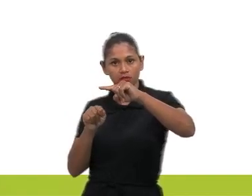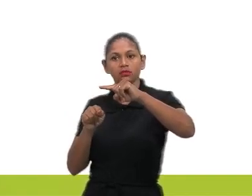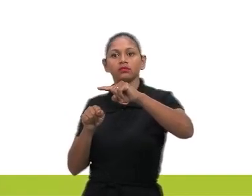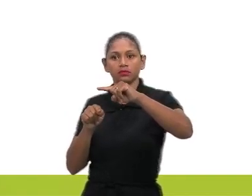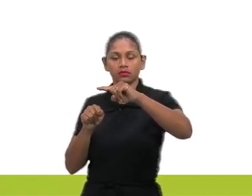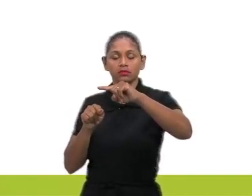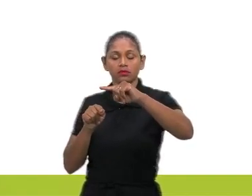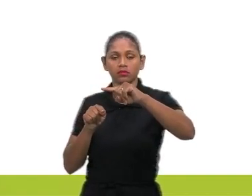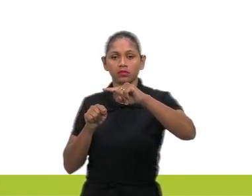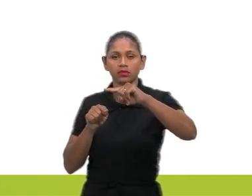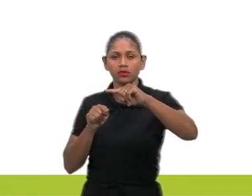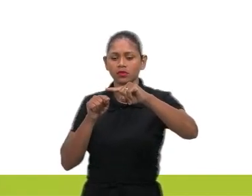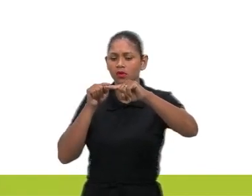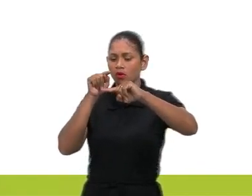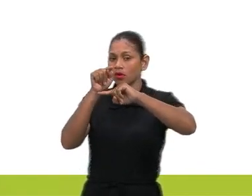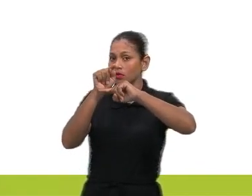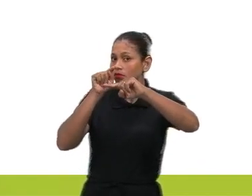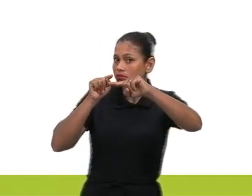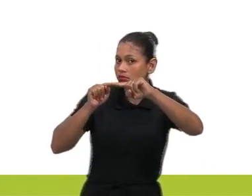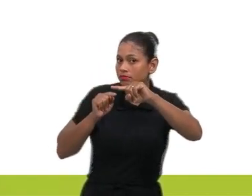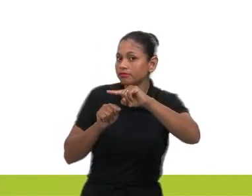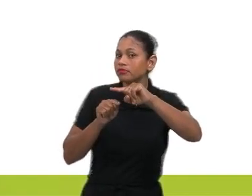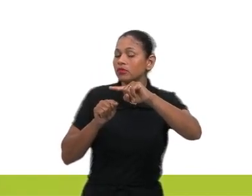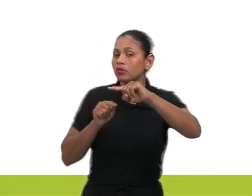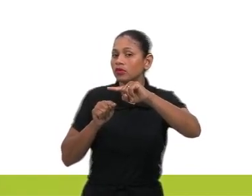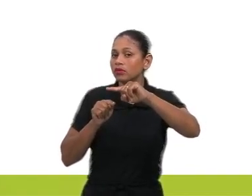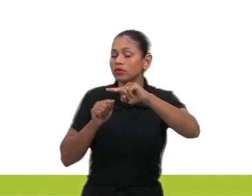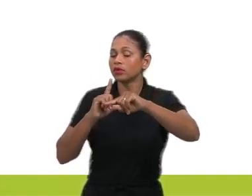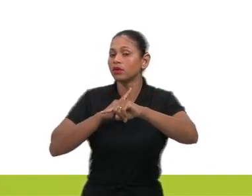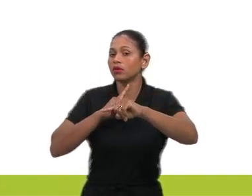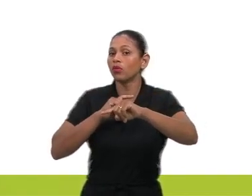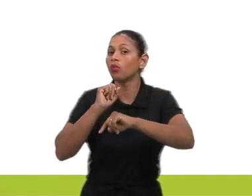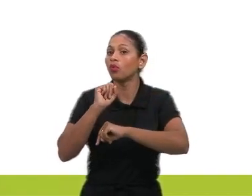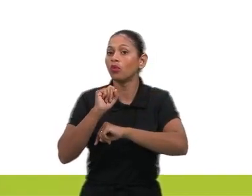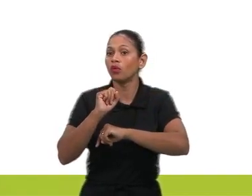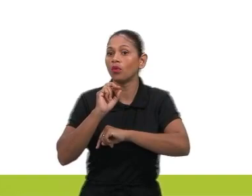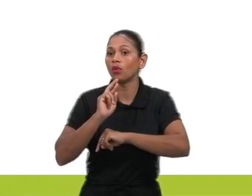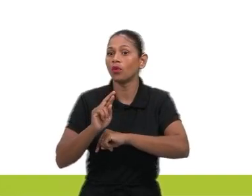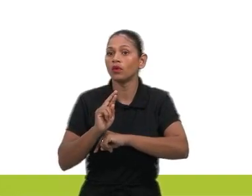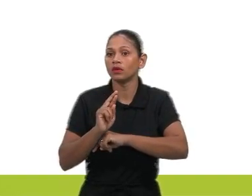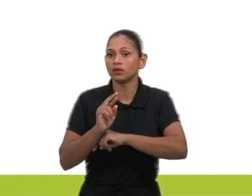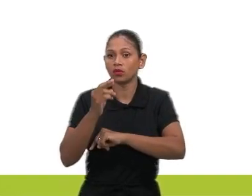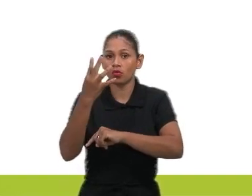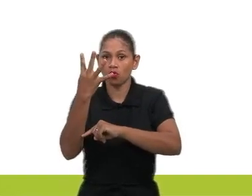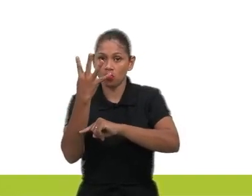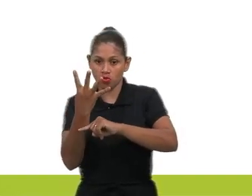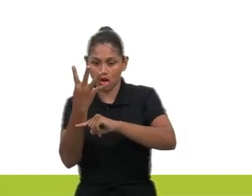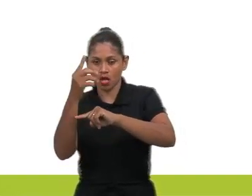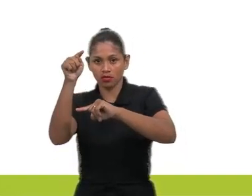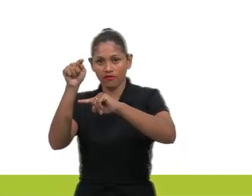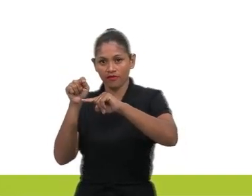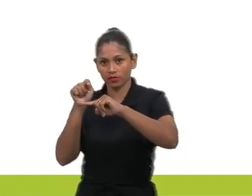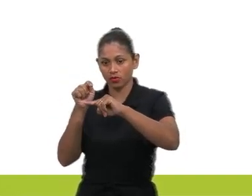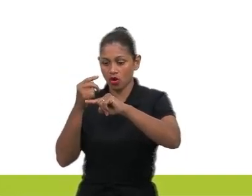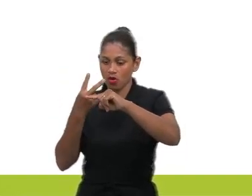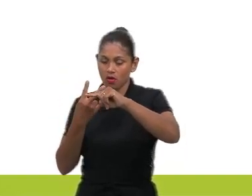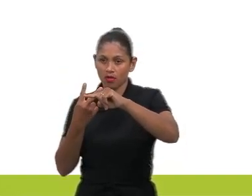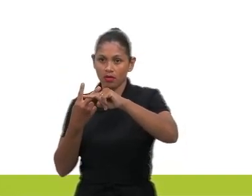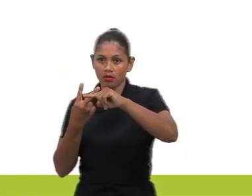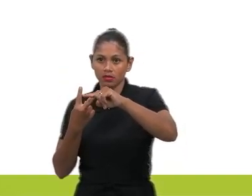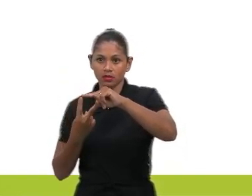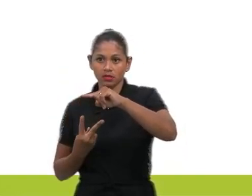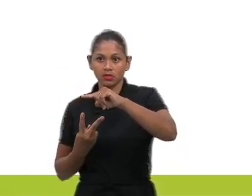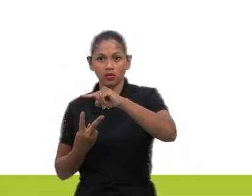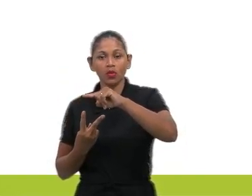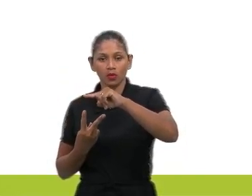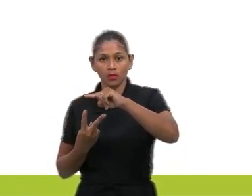outra. Se eu multiplico uma pela outra, eu vou ter o quê? 4 fatorial vezes 5 fatorial dividido para 2